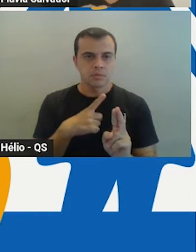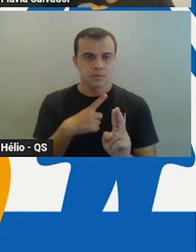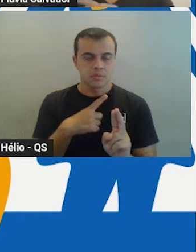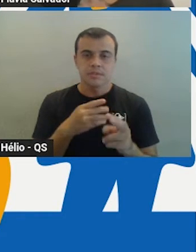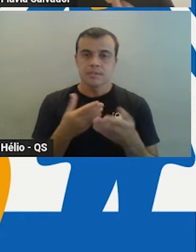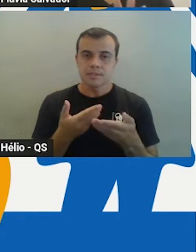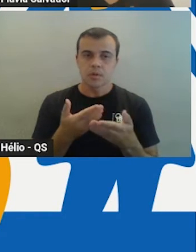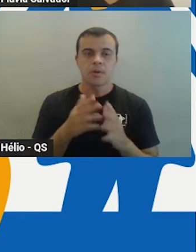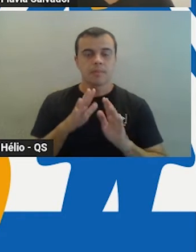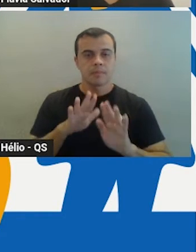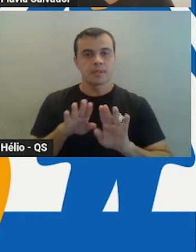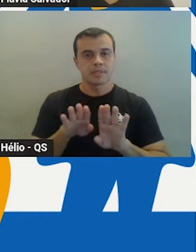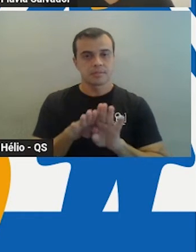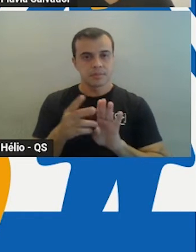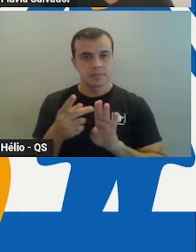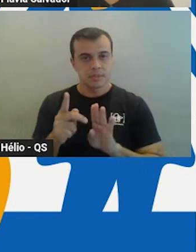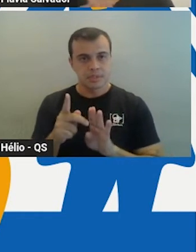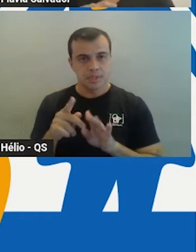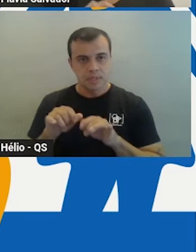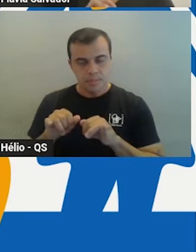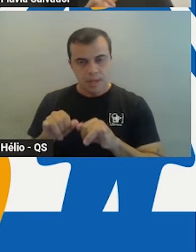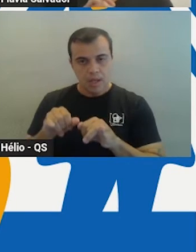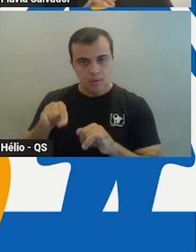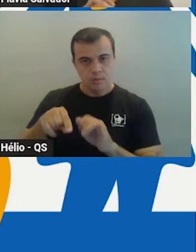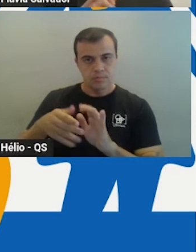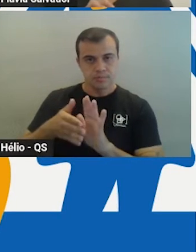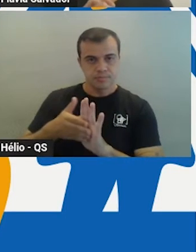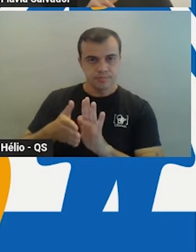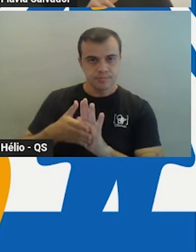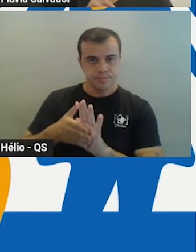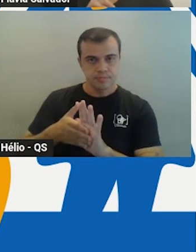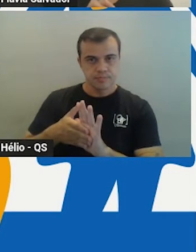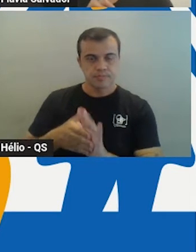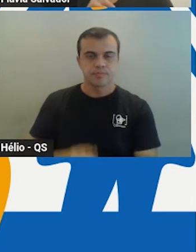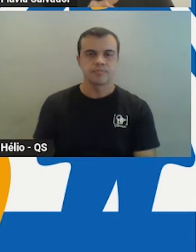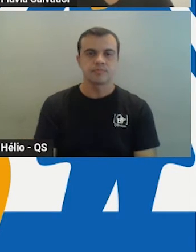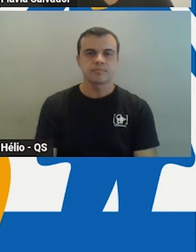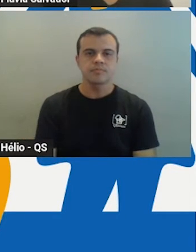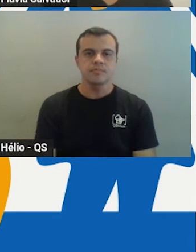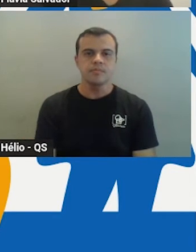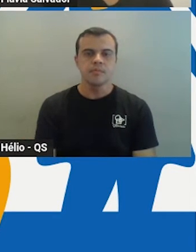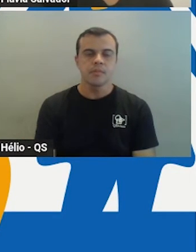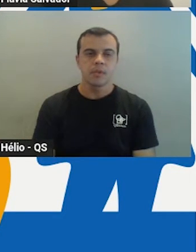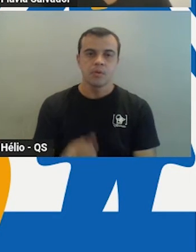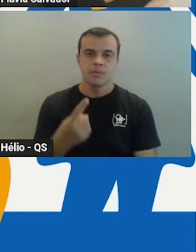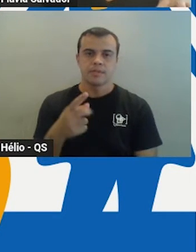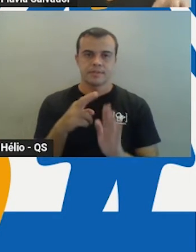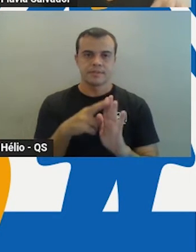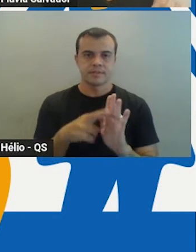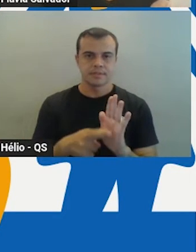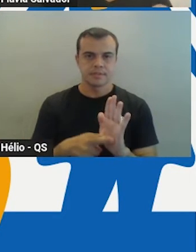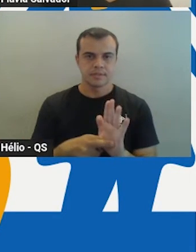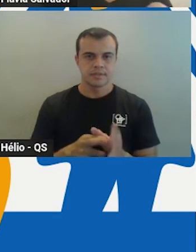Né? Mas nesse mercadinho proposto aqui, é o seguinte, tem uma regra.